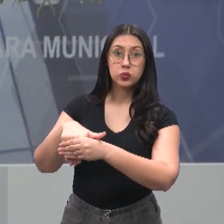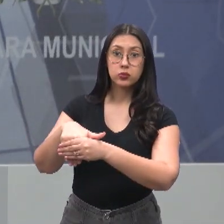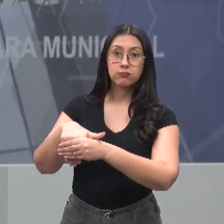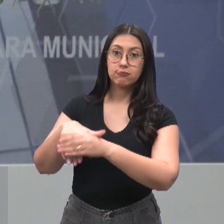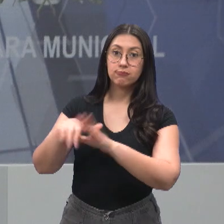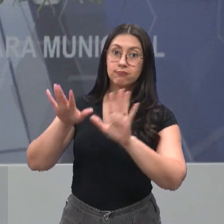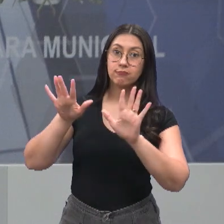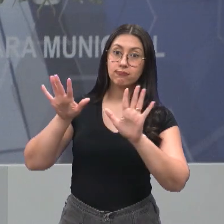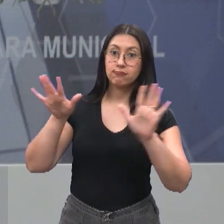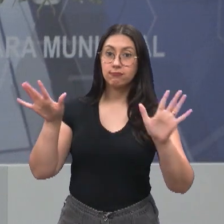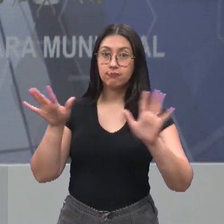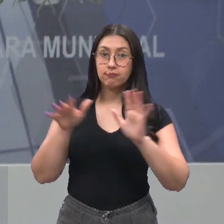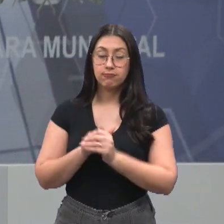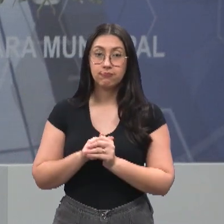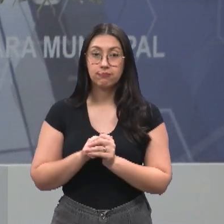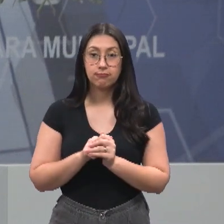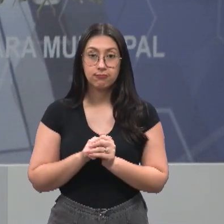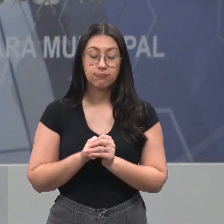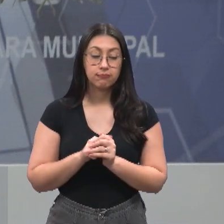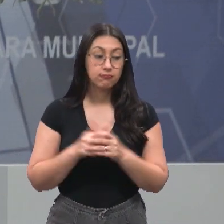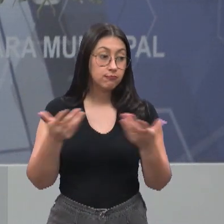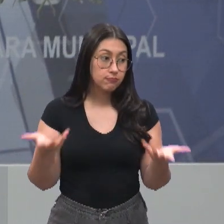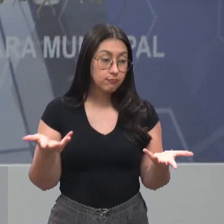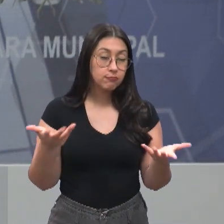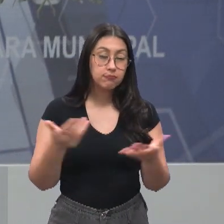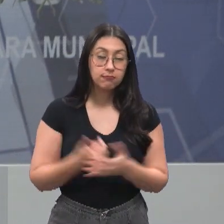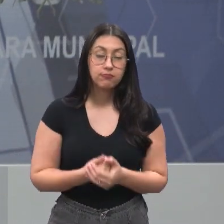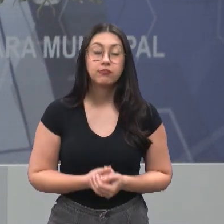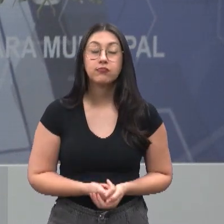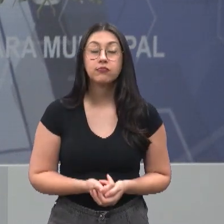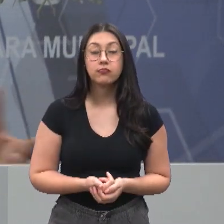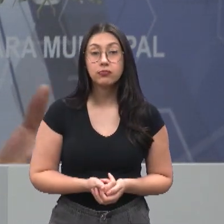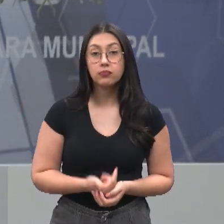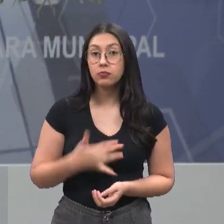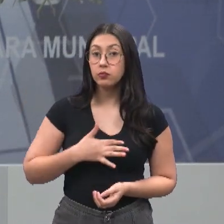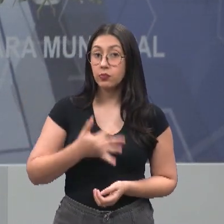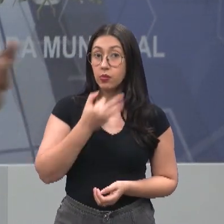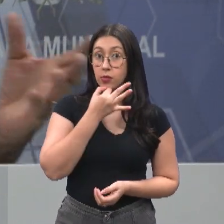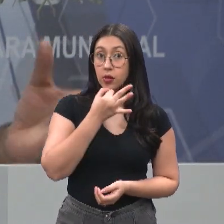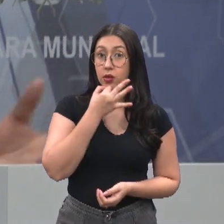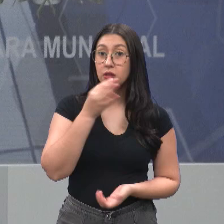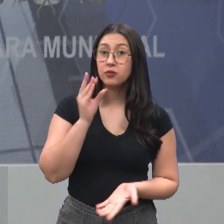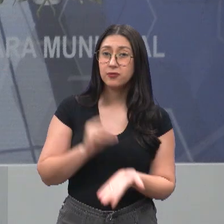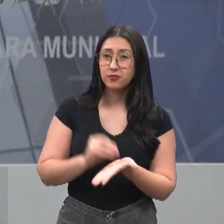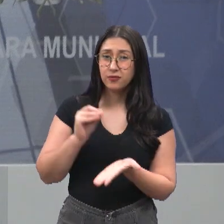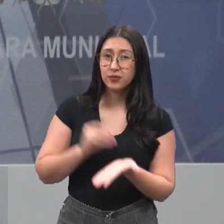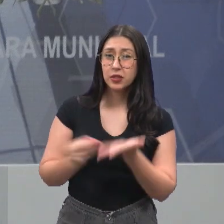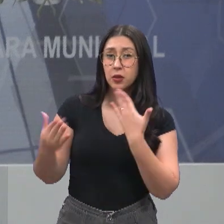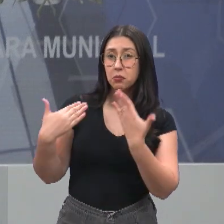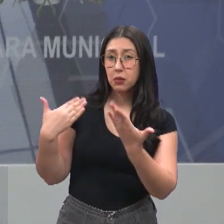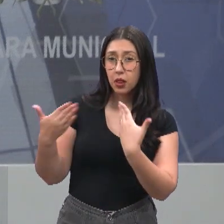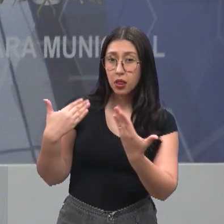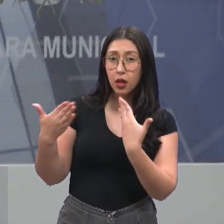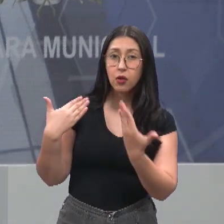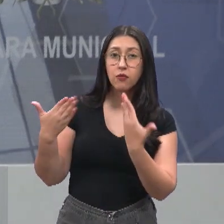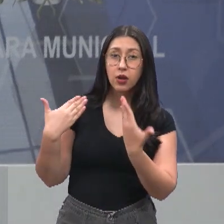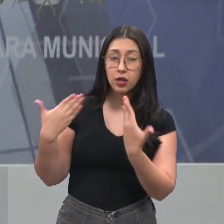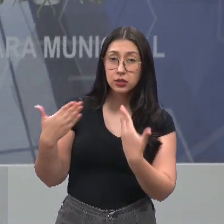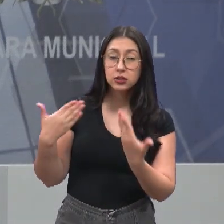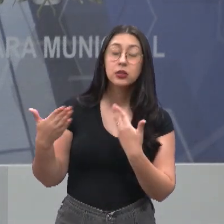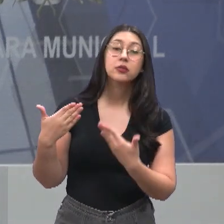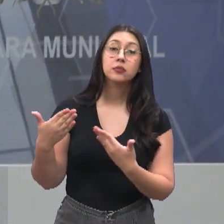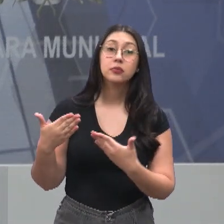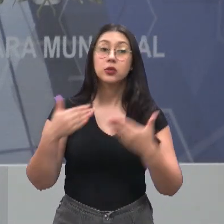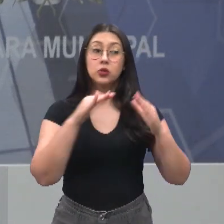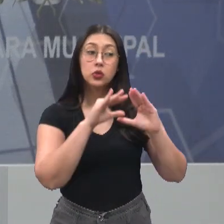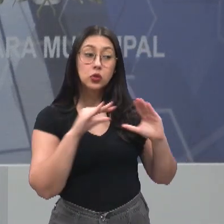assim, esse bônus. Eu acho que falta um pouco de conversa, falta um pouco de diálogo, para que a